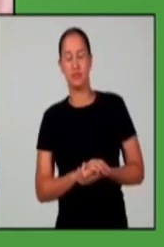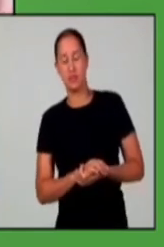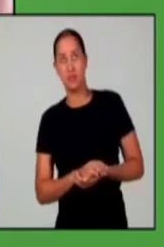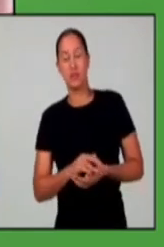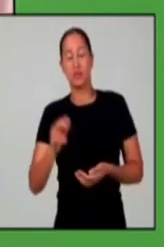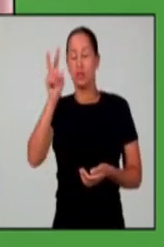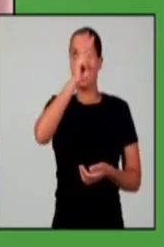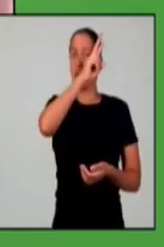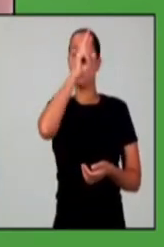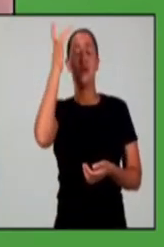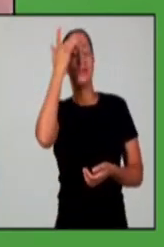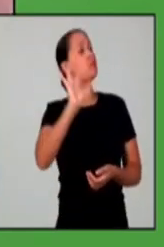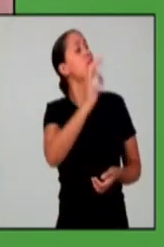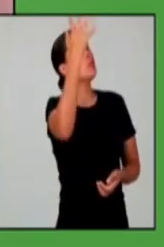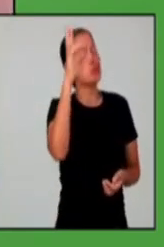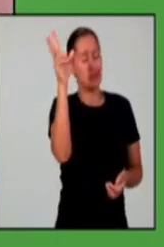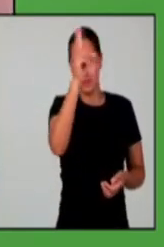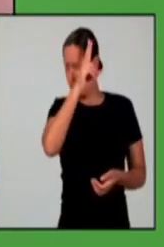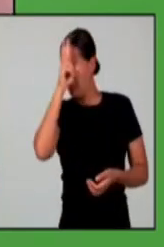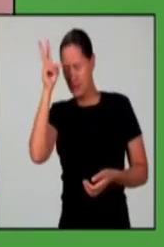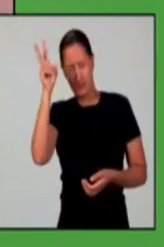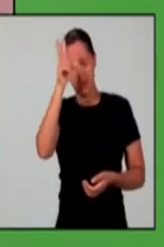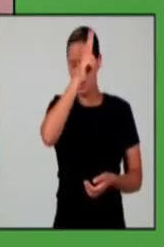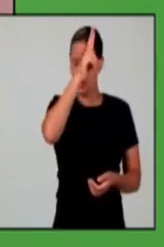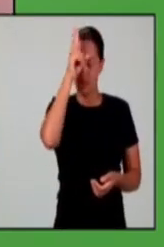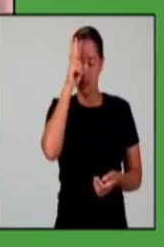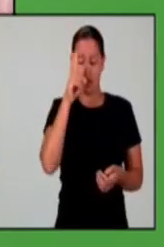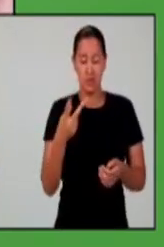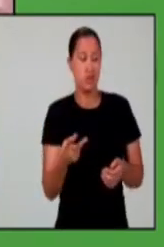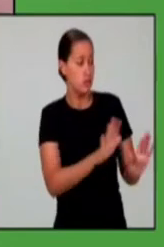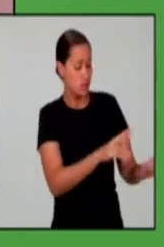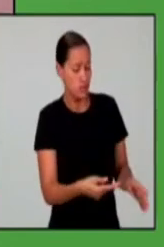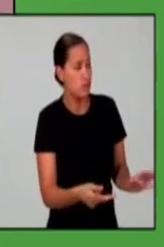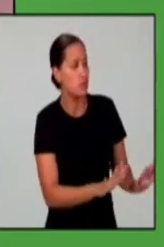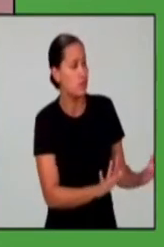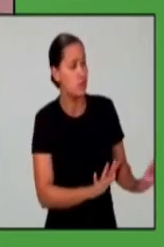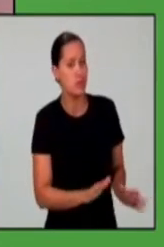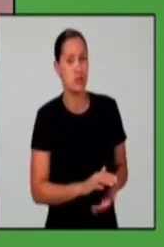O que foi? O que foi? Não sei, me deu uma tontura. Deita aqui, deita um pouquinho aqui, deita.